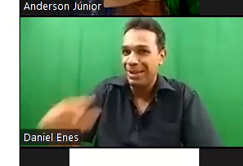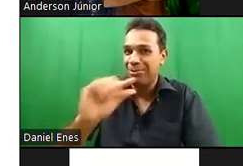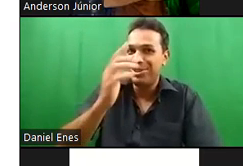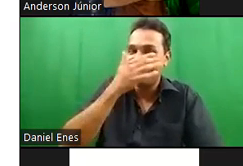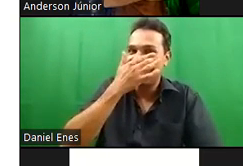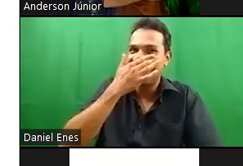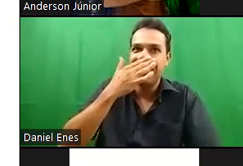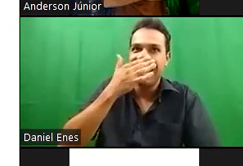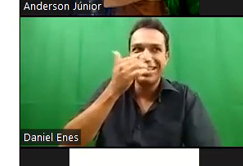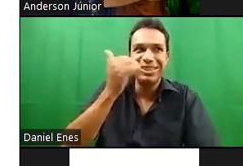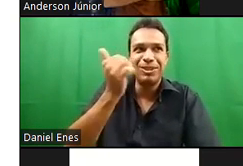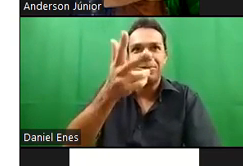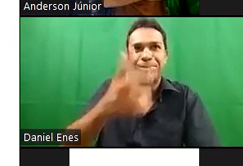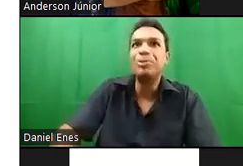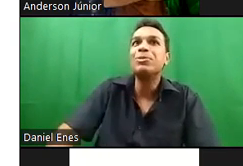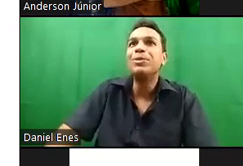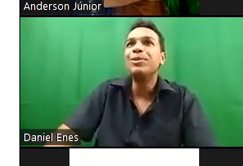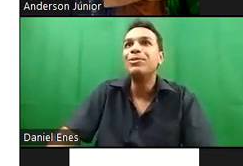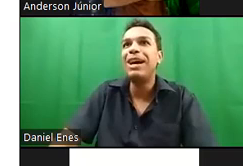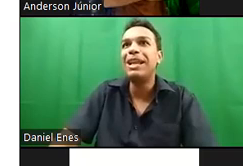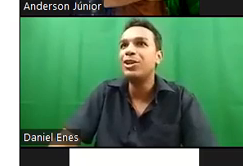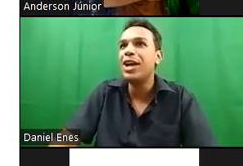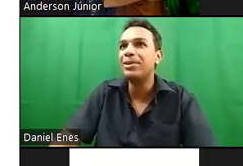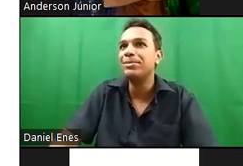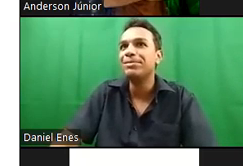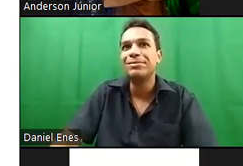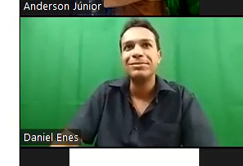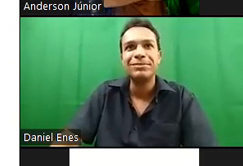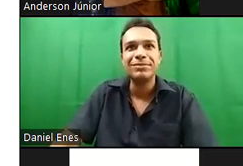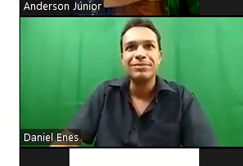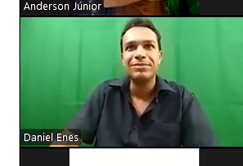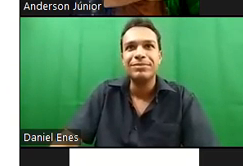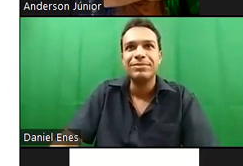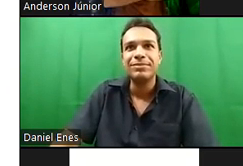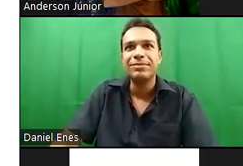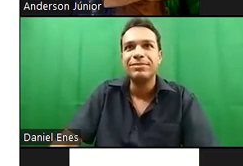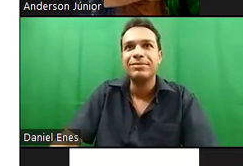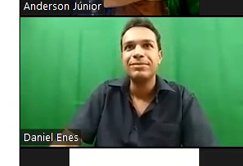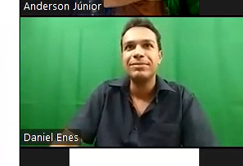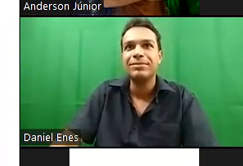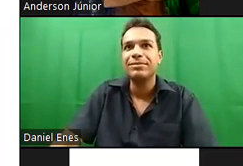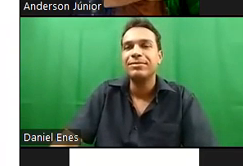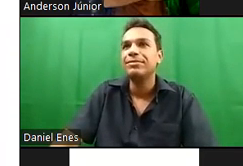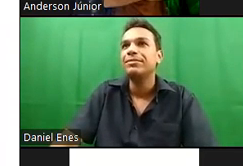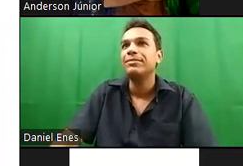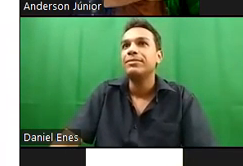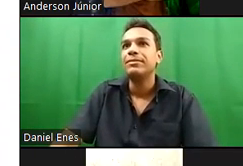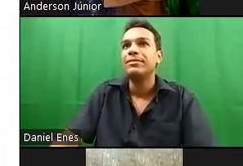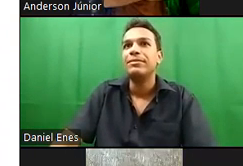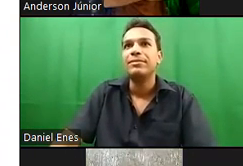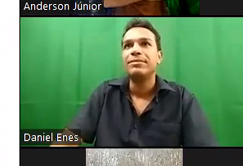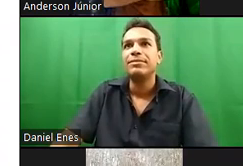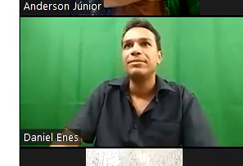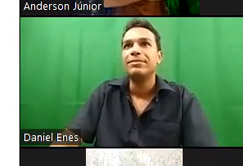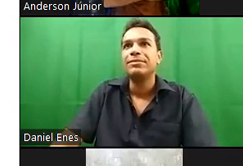falei, era a pontinha do iceberg. Então, Ô, Daniel, fala, Rogério. queria te agradecer, mas eu vou passar agora a bola para a